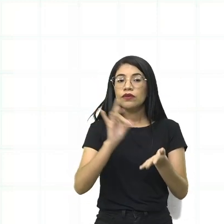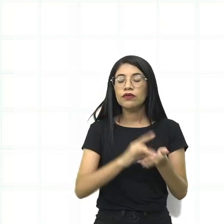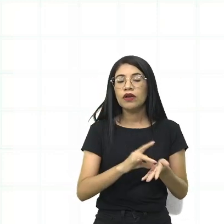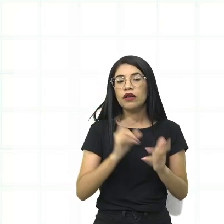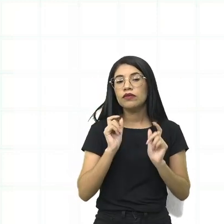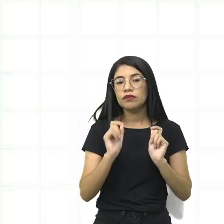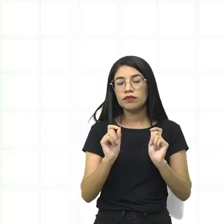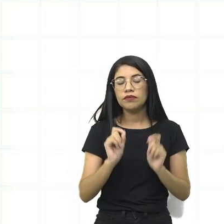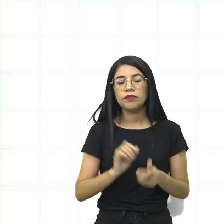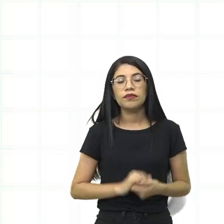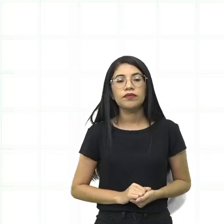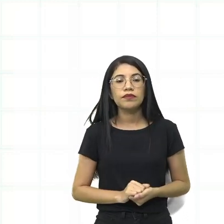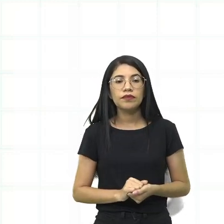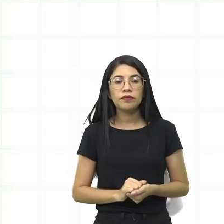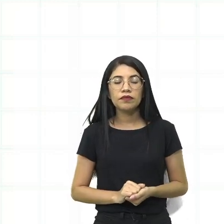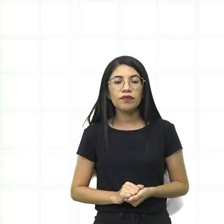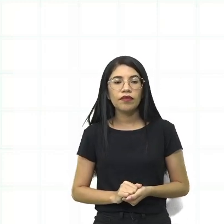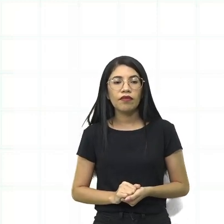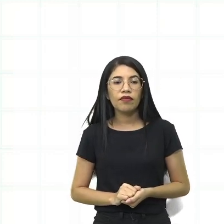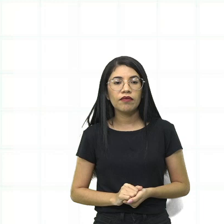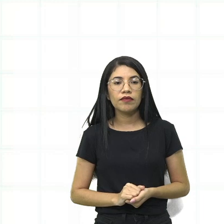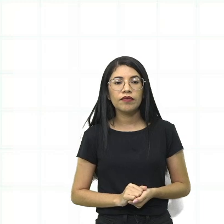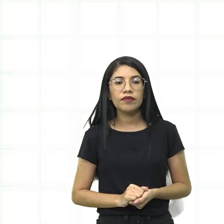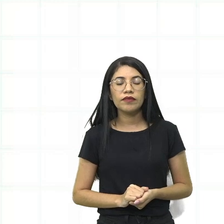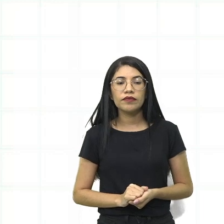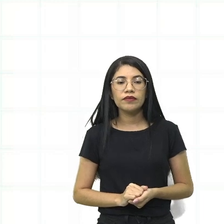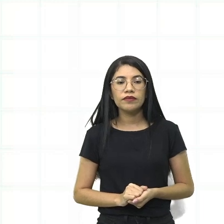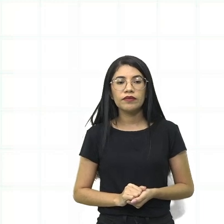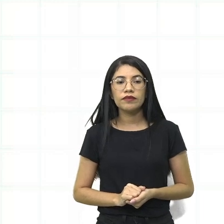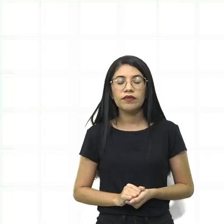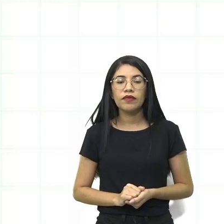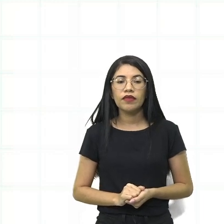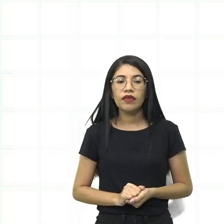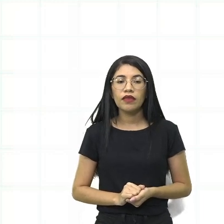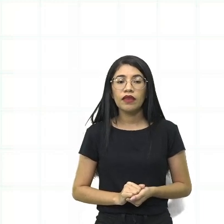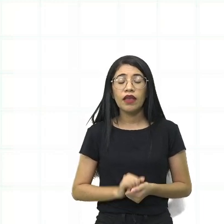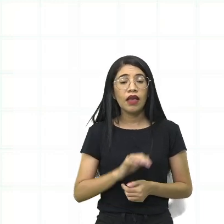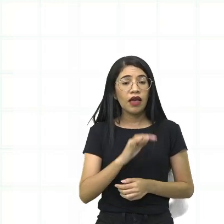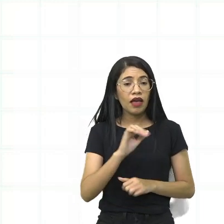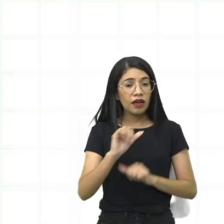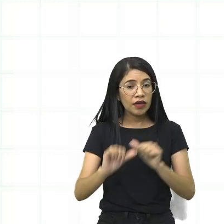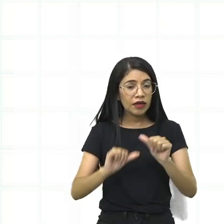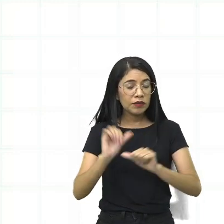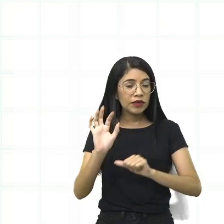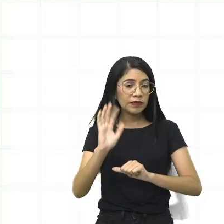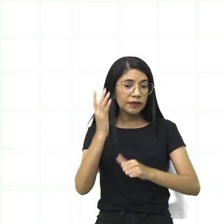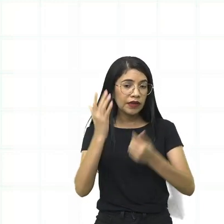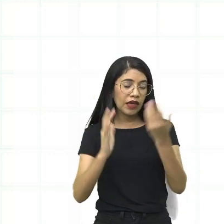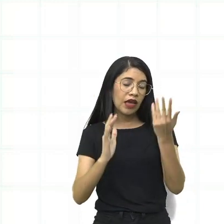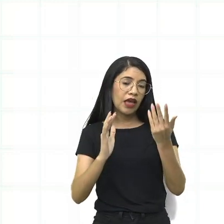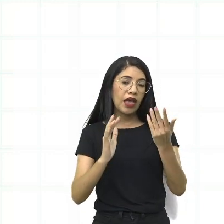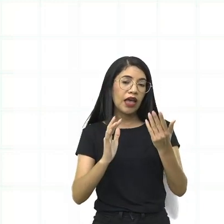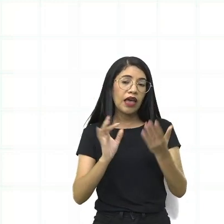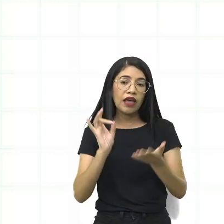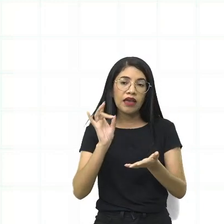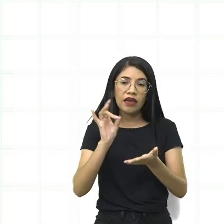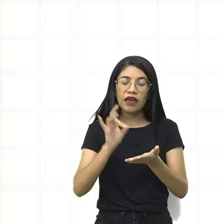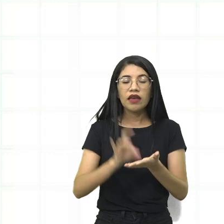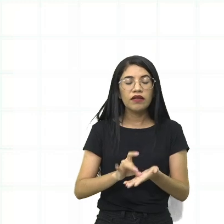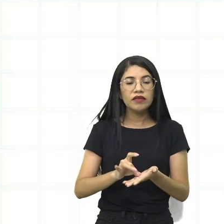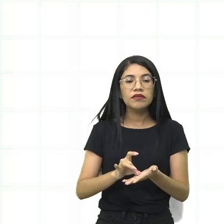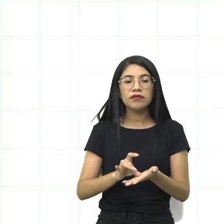aqui sobre essas mudanças climáticas é o quê? Que essas mudanças são uma realidade inegável, né?